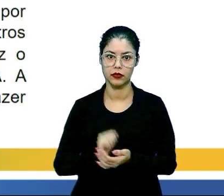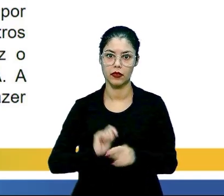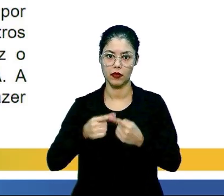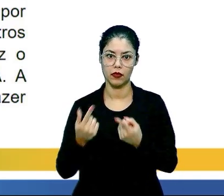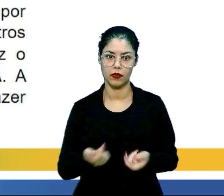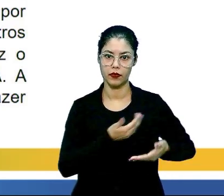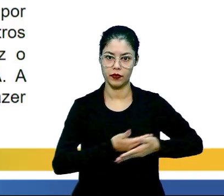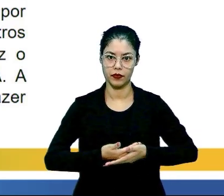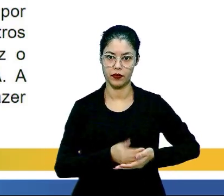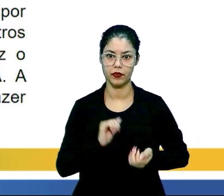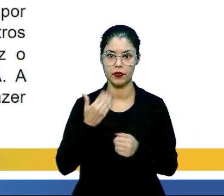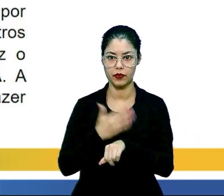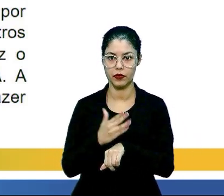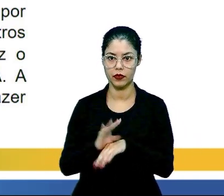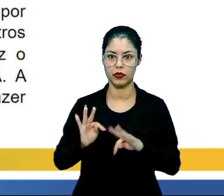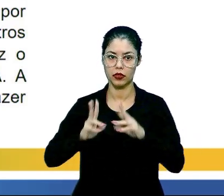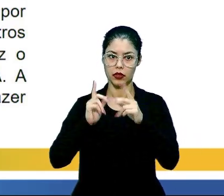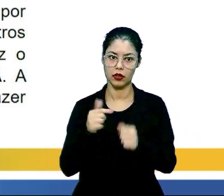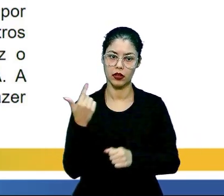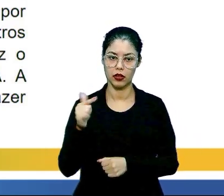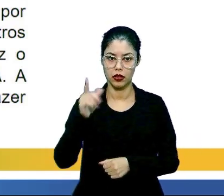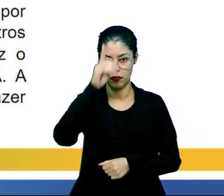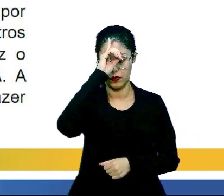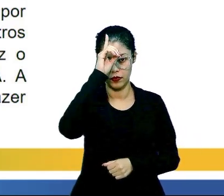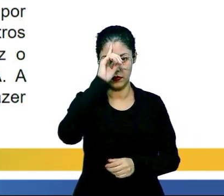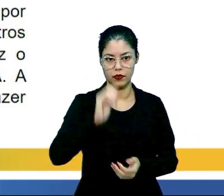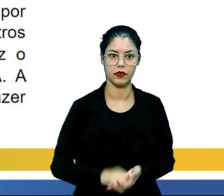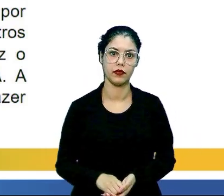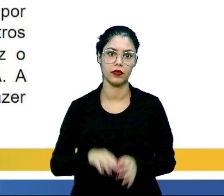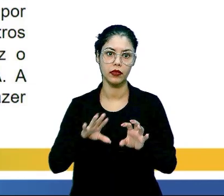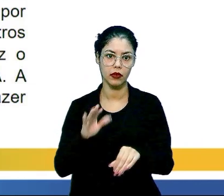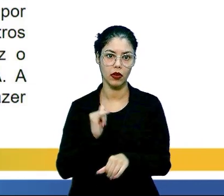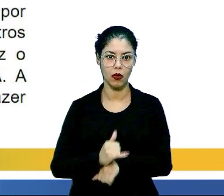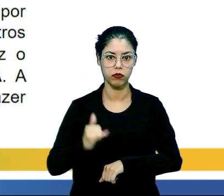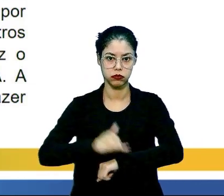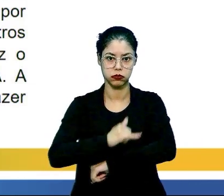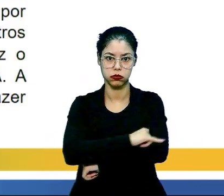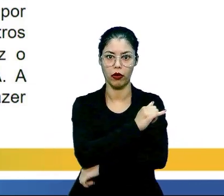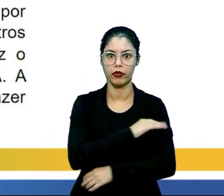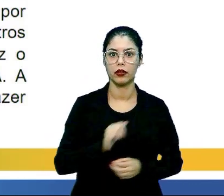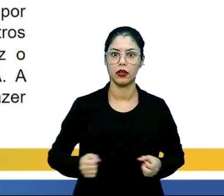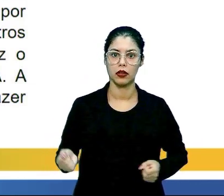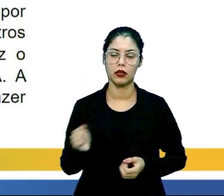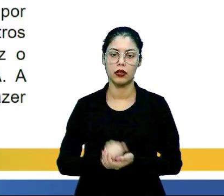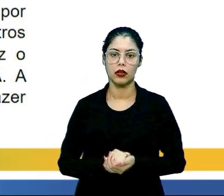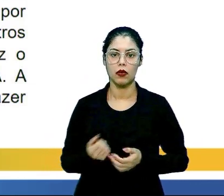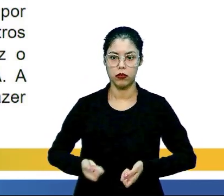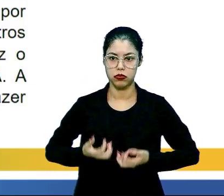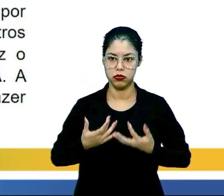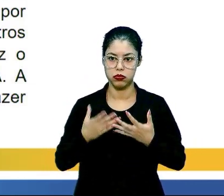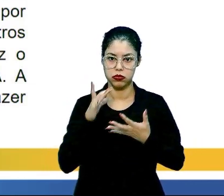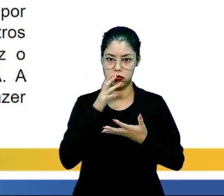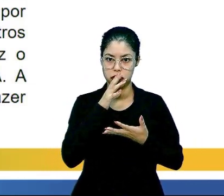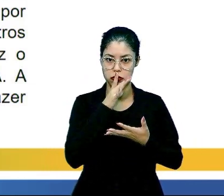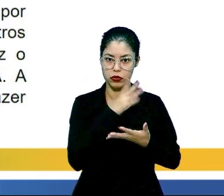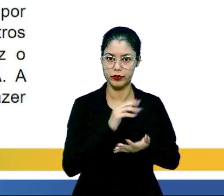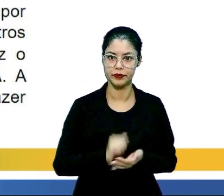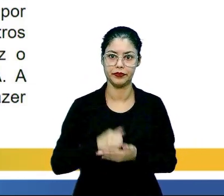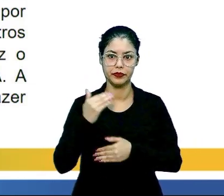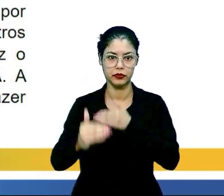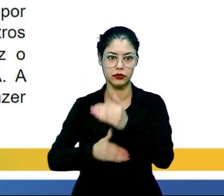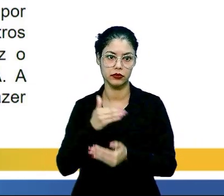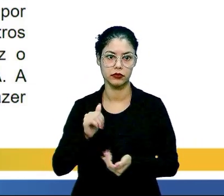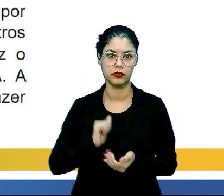marrom, mais comum em bebês e praticamente inexistente em adultos. Esse tipo de gordura serve para nos aquecer e nesse